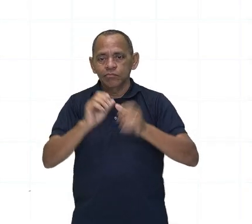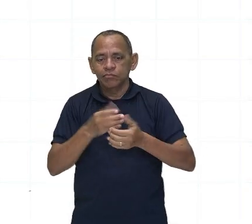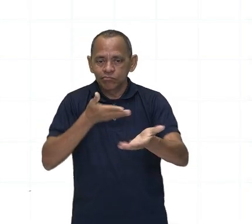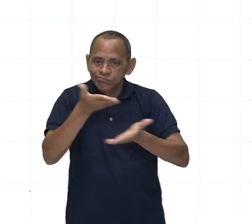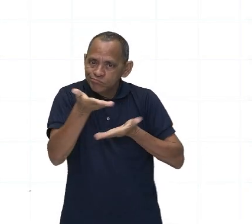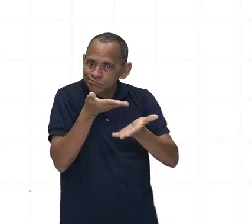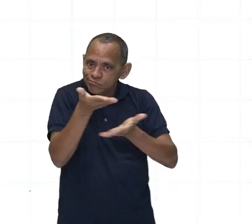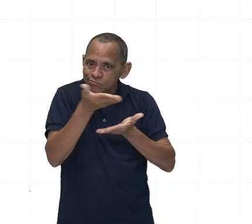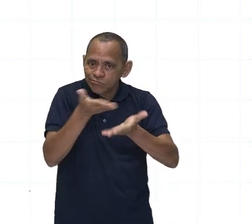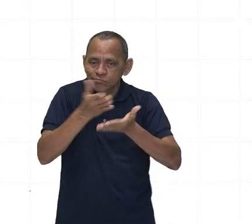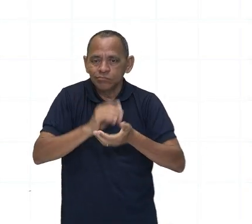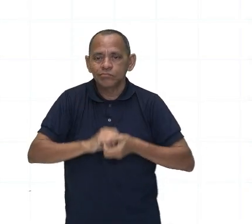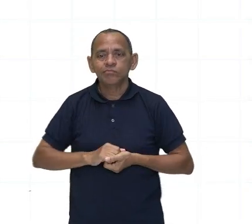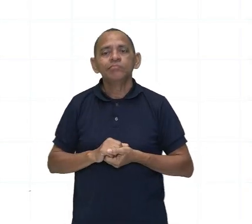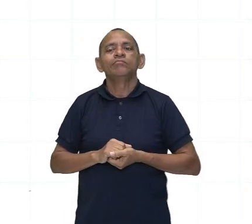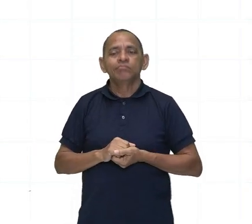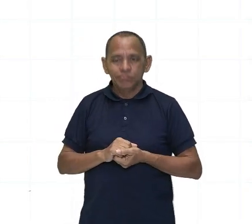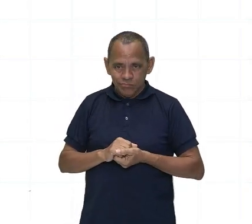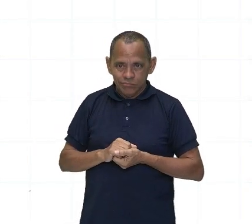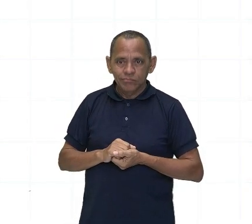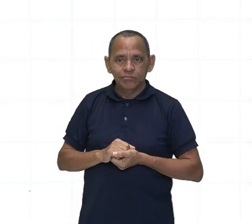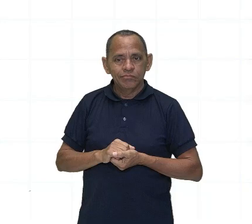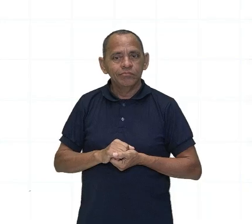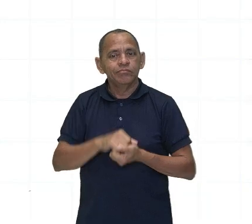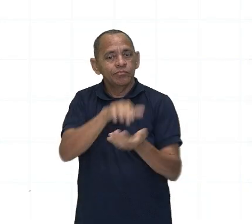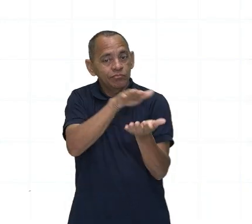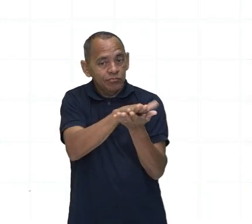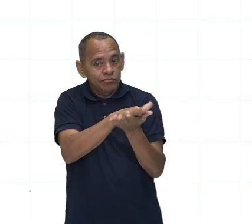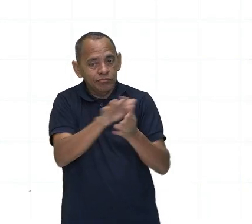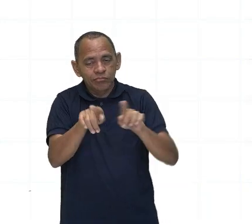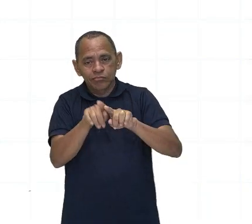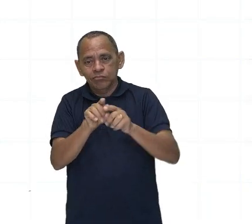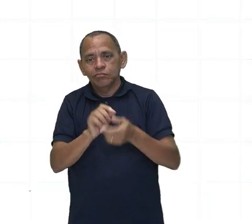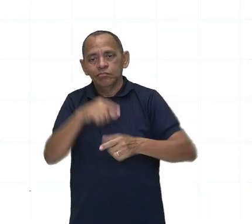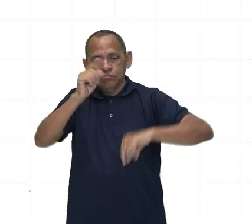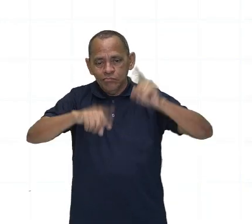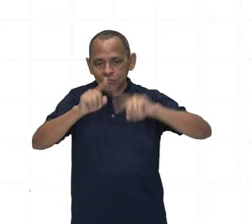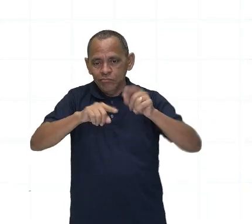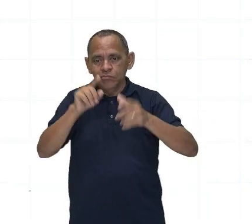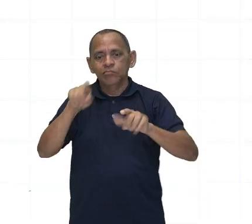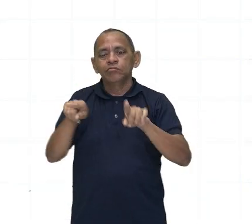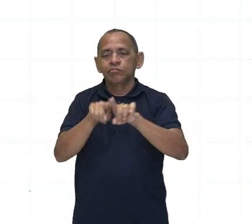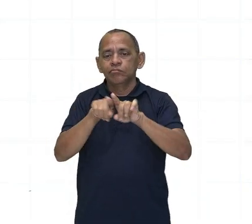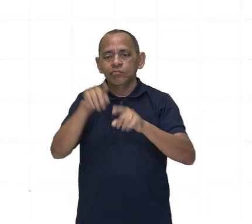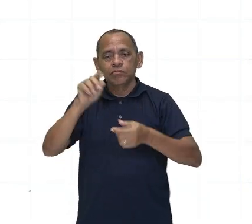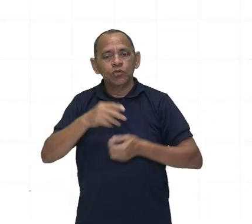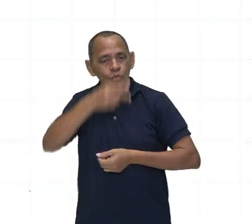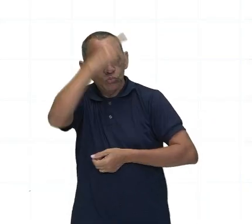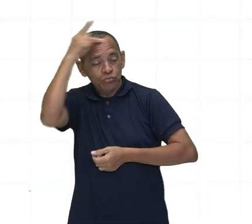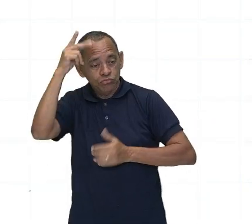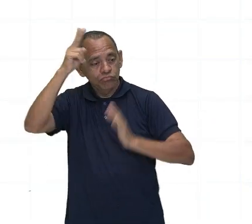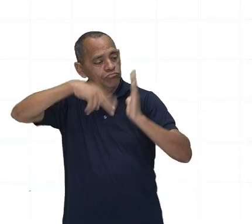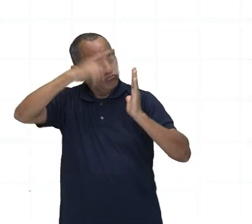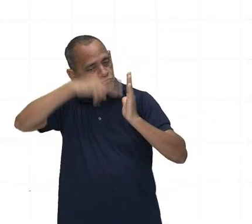interação da obra com sujeitos leitores. Tá? Então, ela vai fazer essa união, né? Para fazer a compreensão,